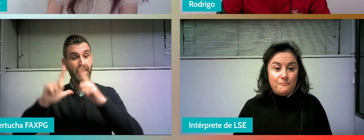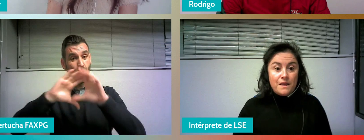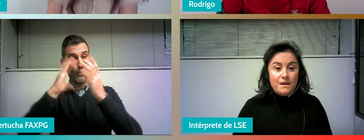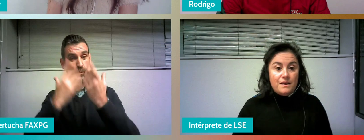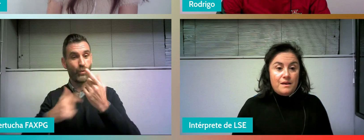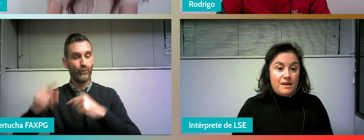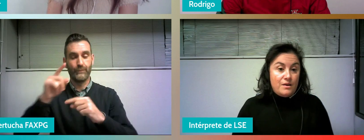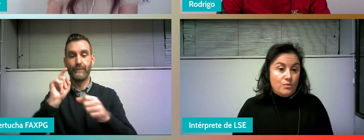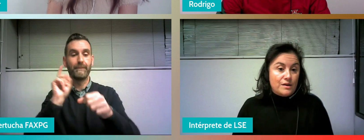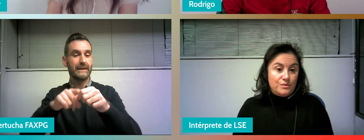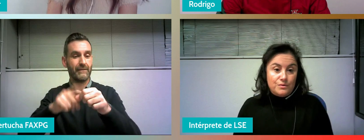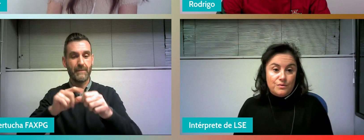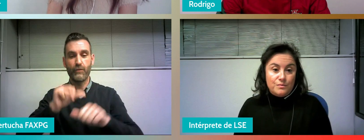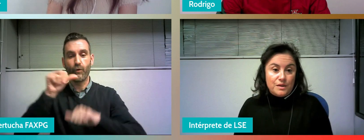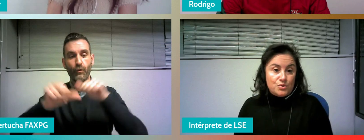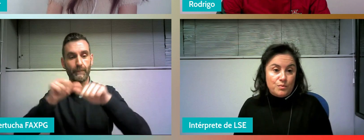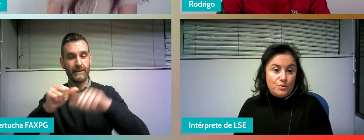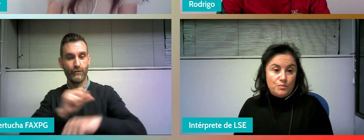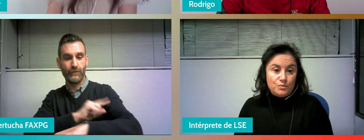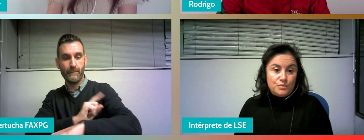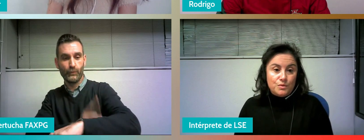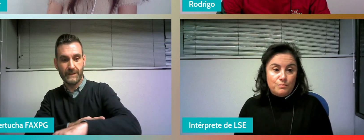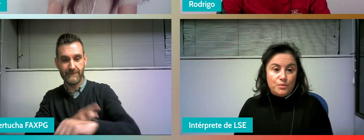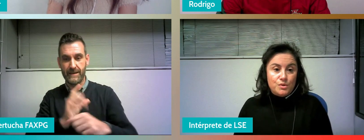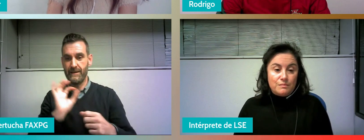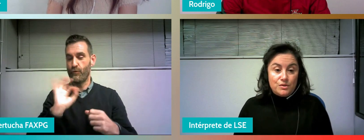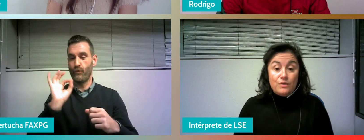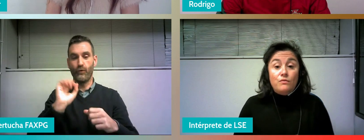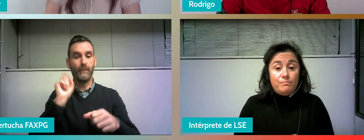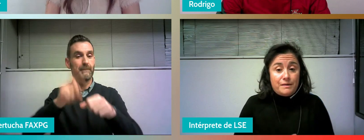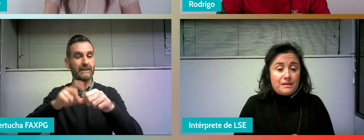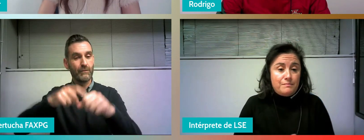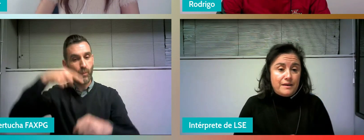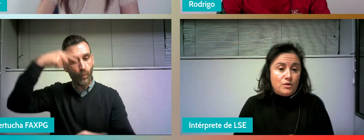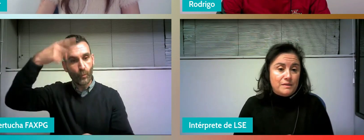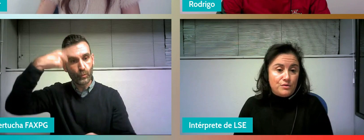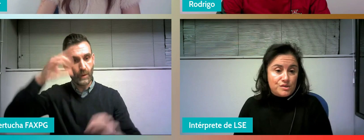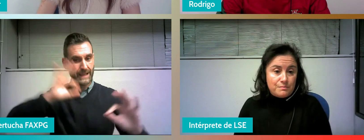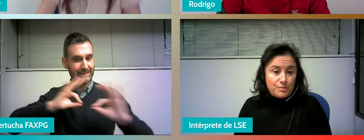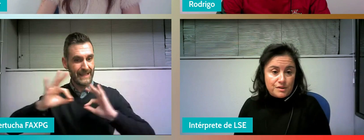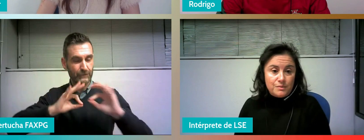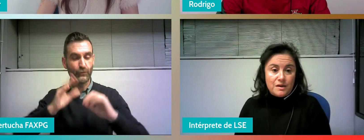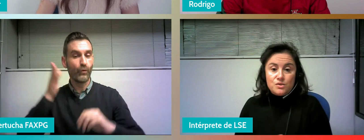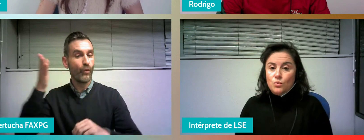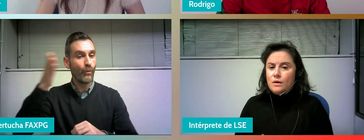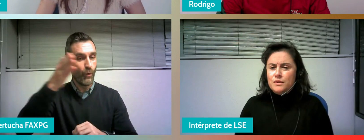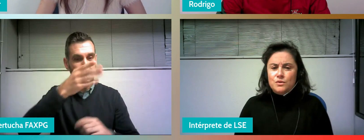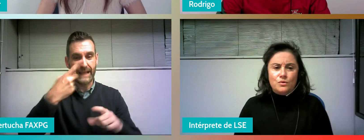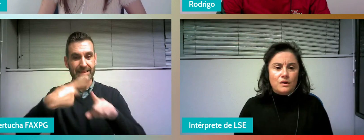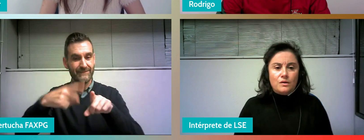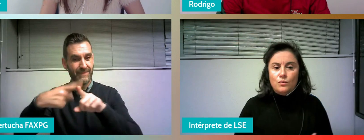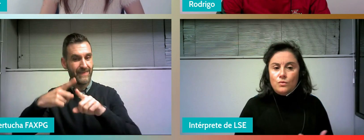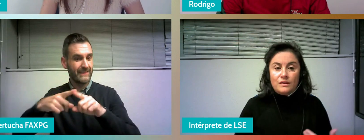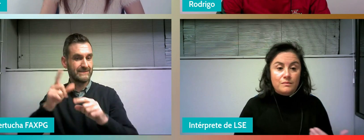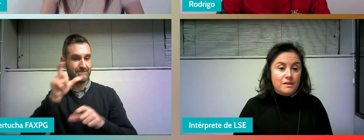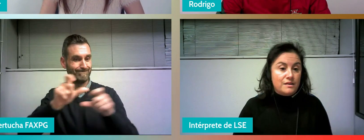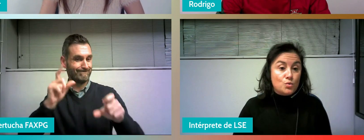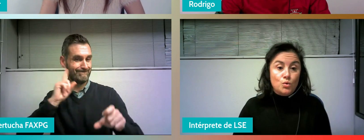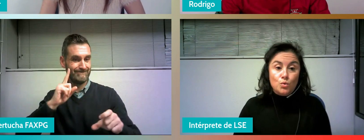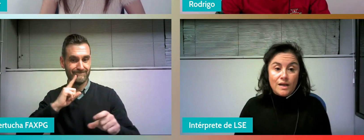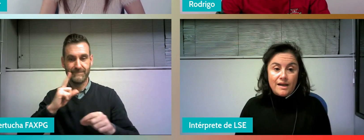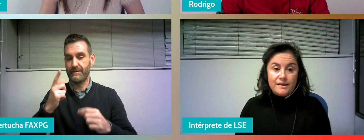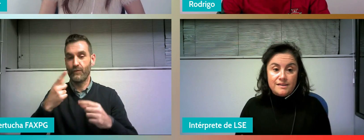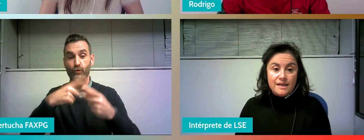formación. Eu, cando viaxo polo mundo, pois eu participei en competicións deportivas ou a mellor acudo a